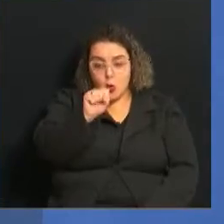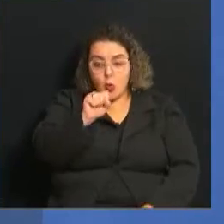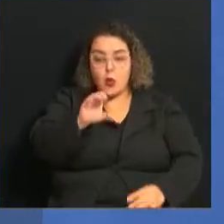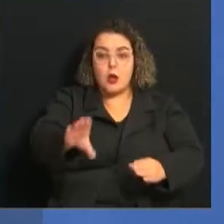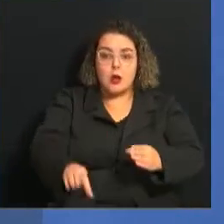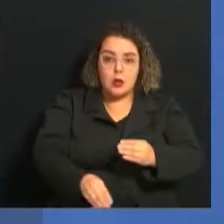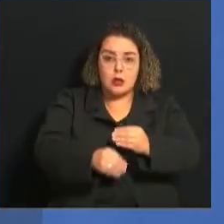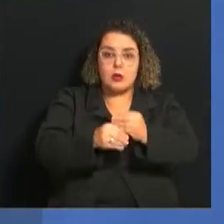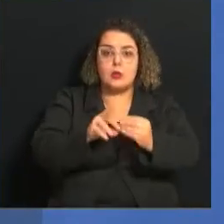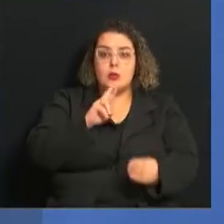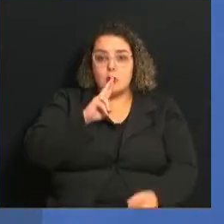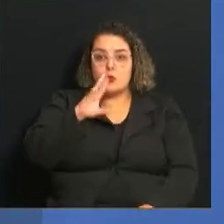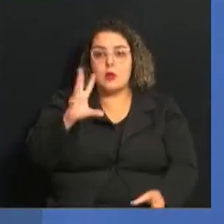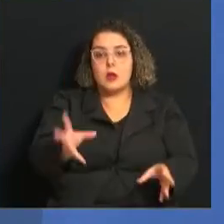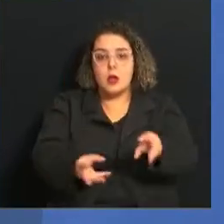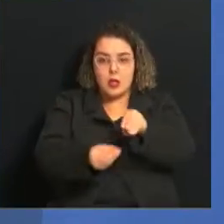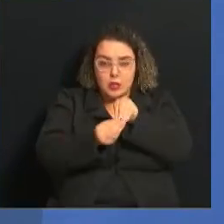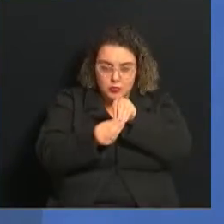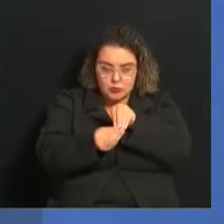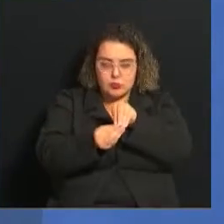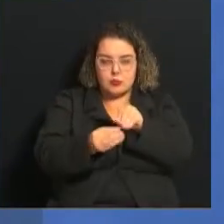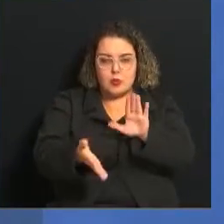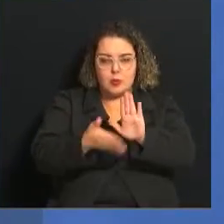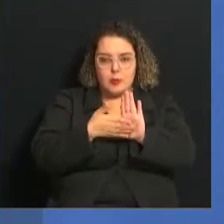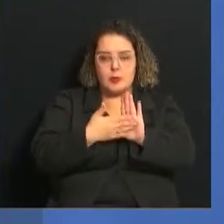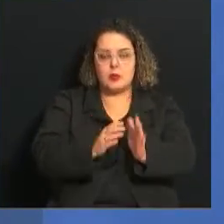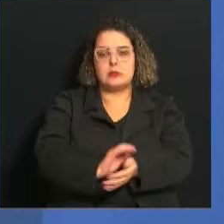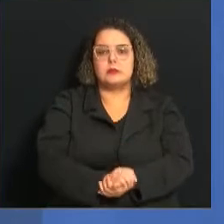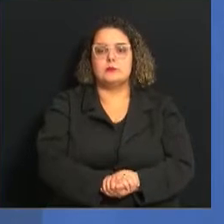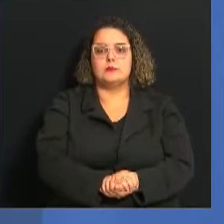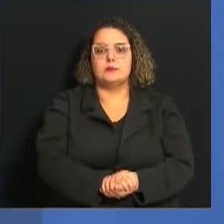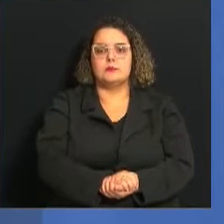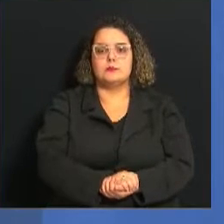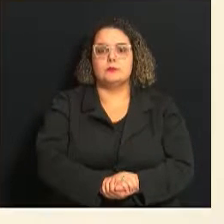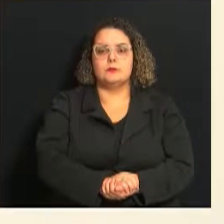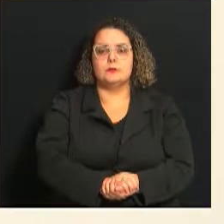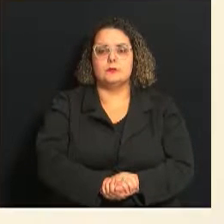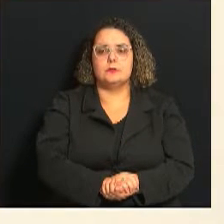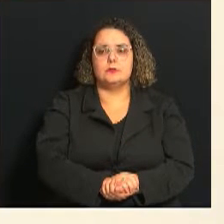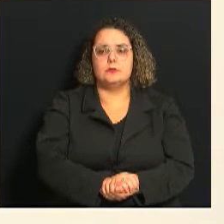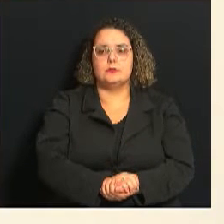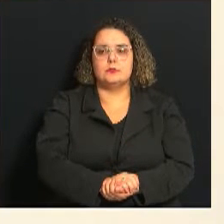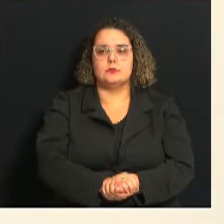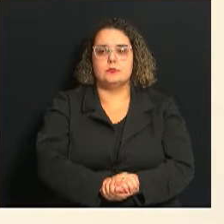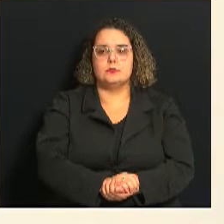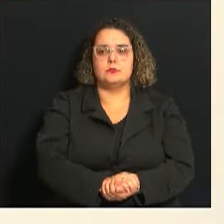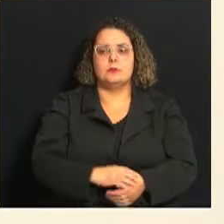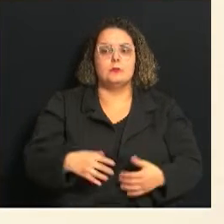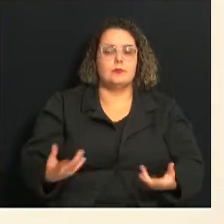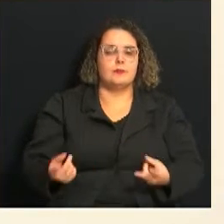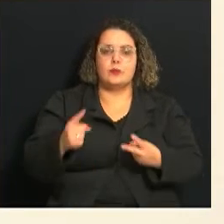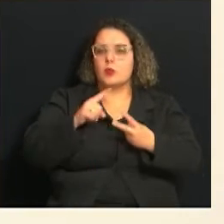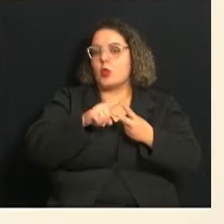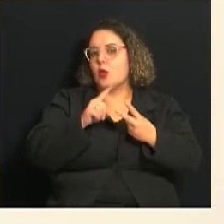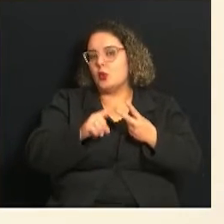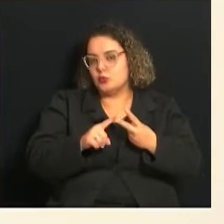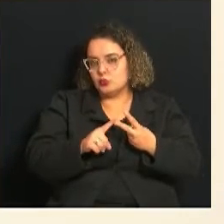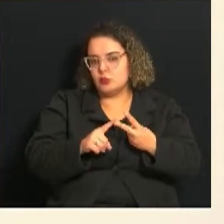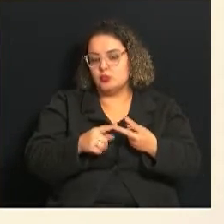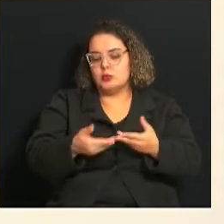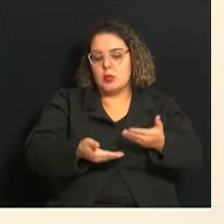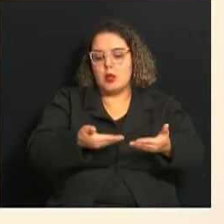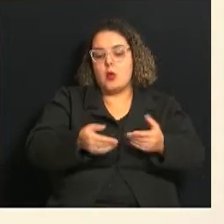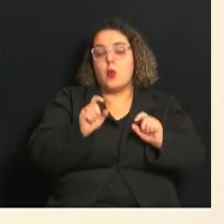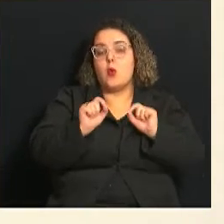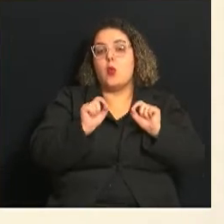resumiu o objetivo das propostas. Duas delas tratam